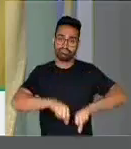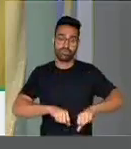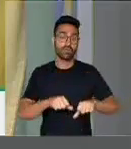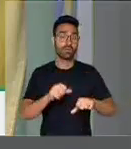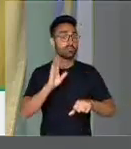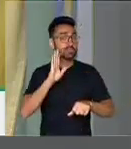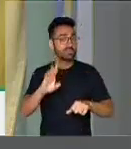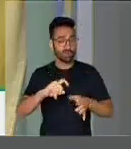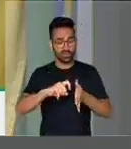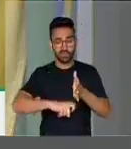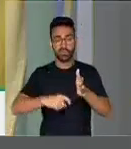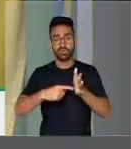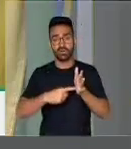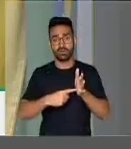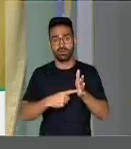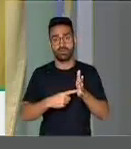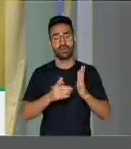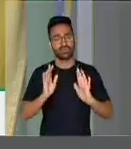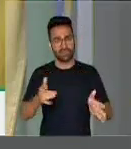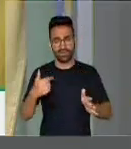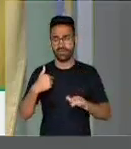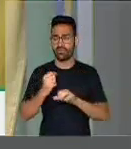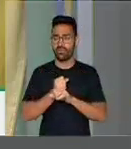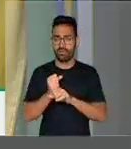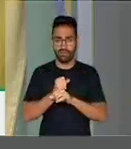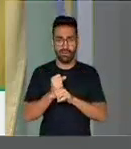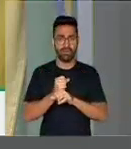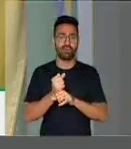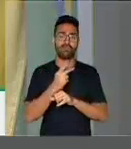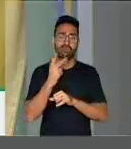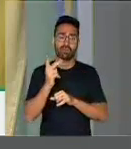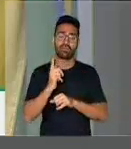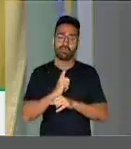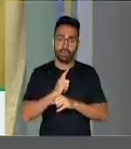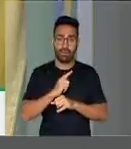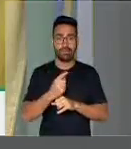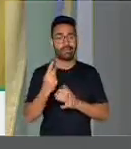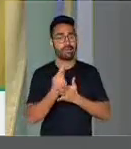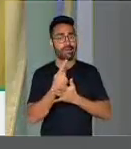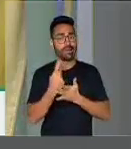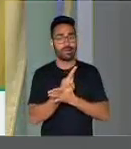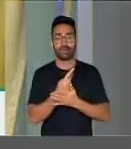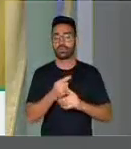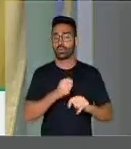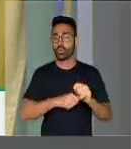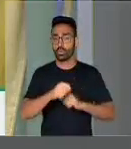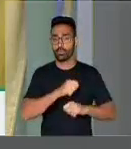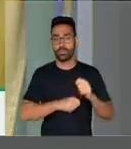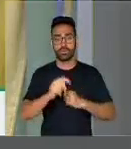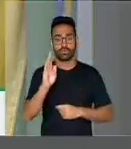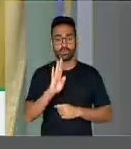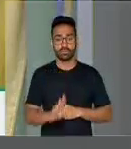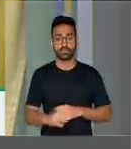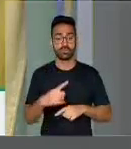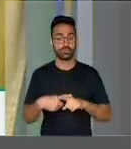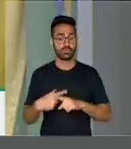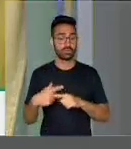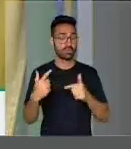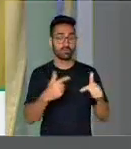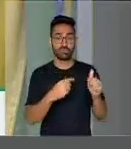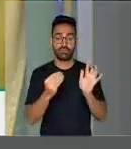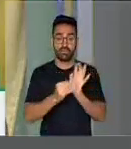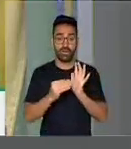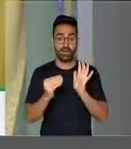a tributária, da qual já há anos venho falando do erro estrutural que tem a economia brasileira por não ter uma